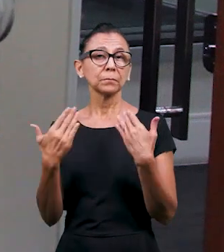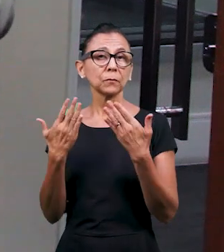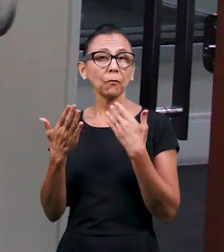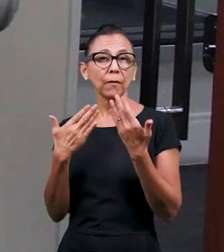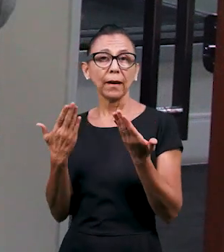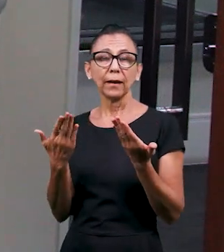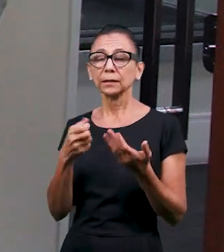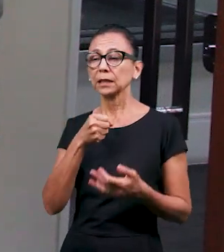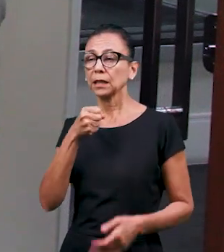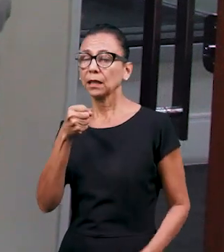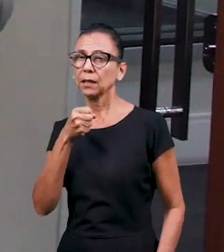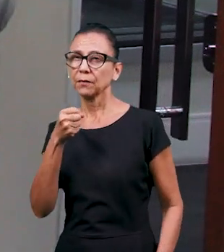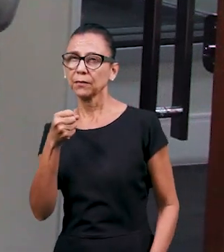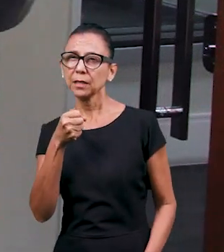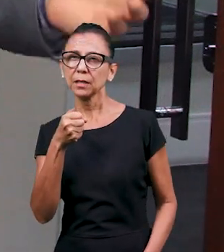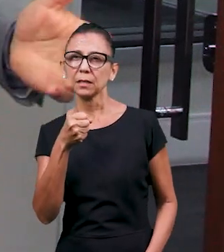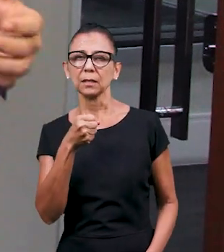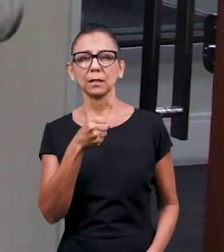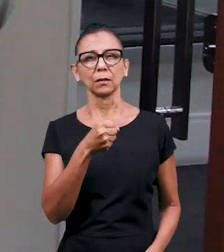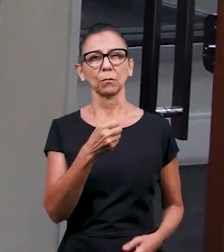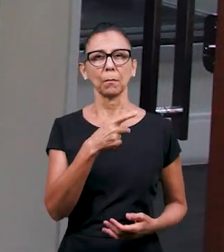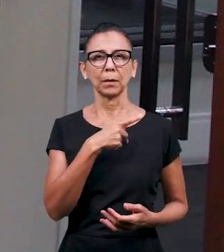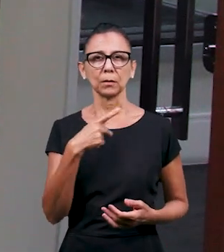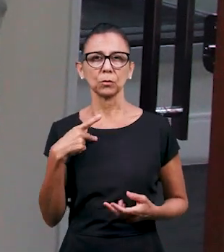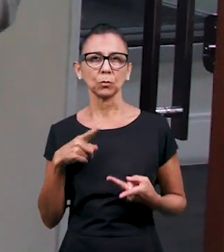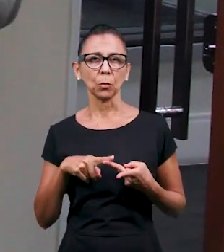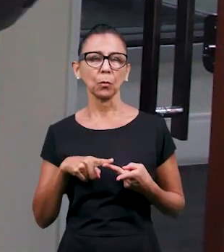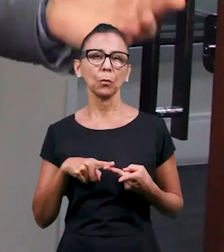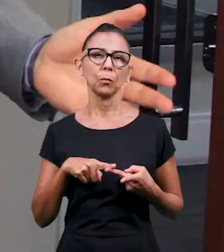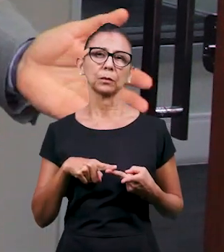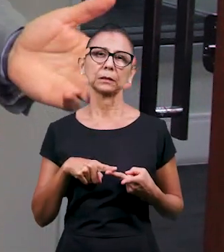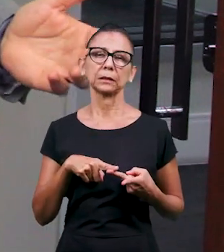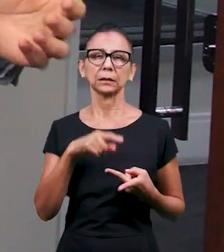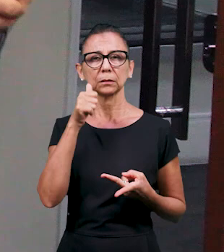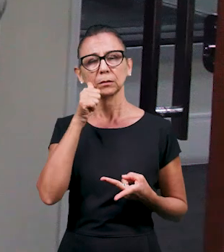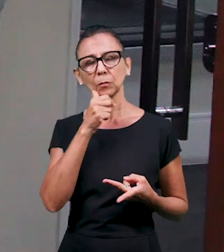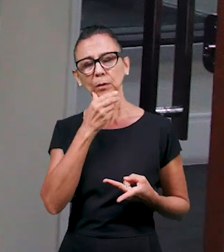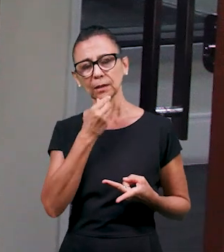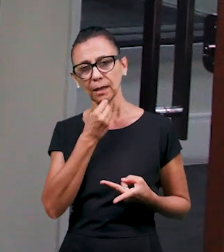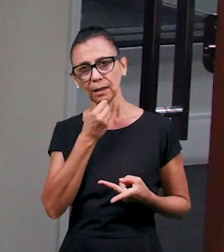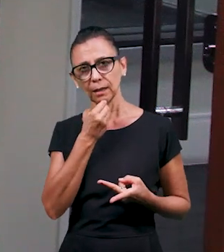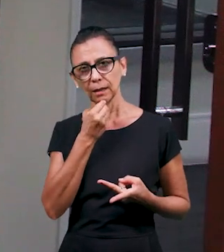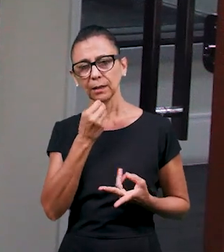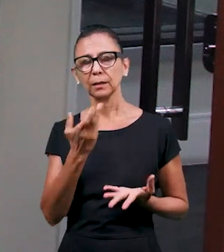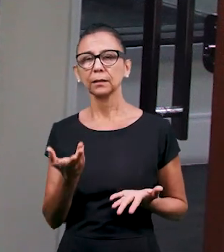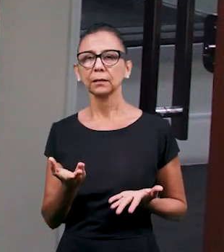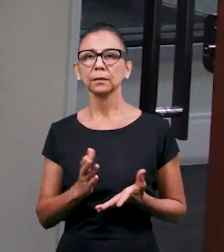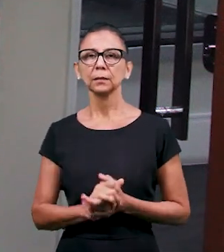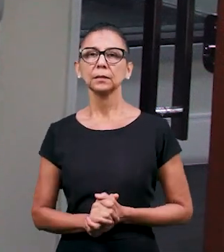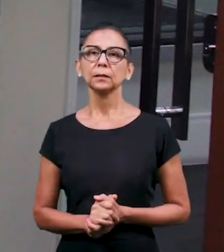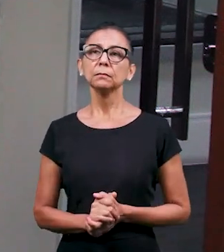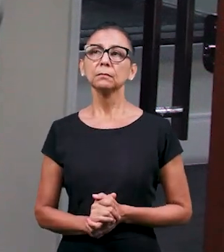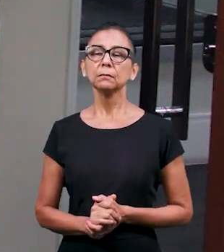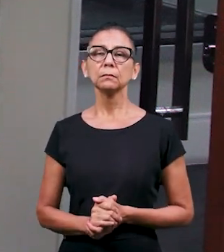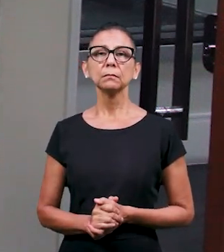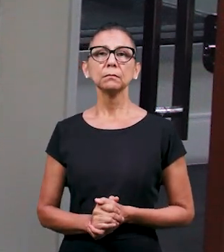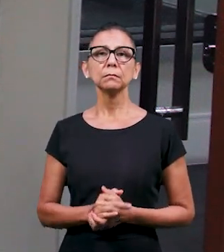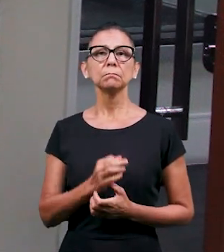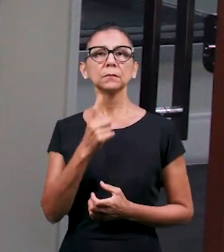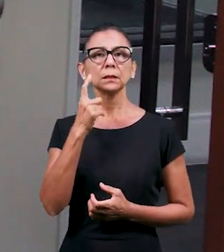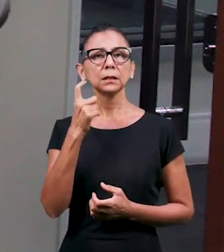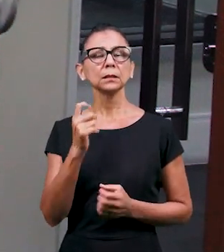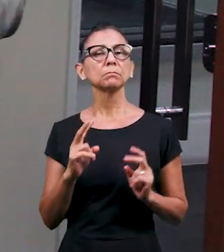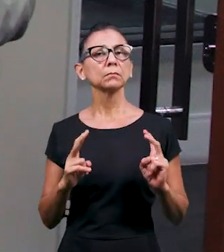conversas com irmãos nossos, pastores, membros da igreja, irmãs, e tratando de assuntos que são do interesse de